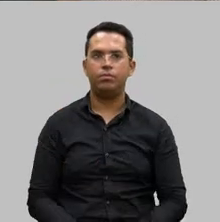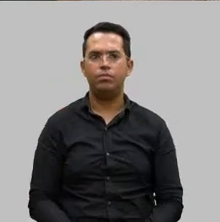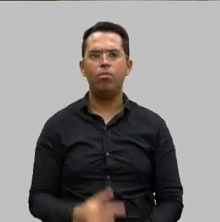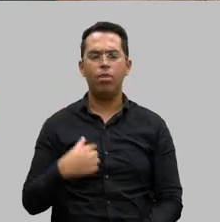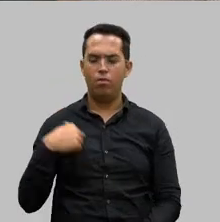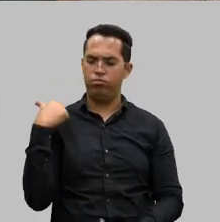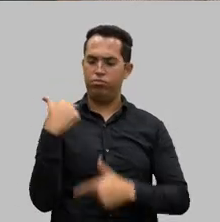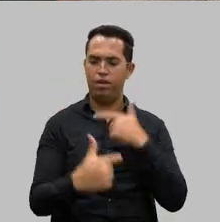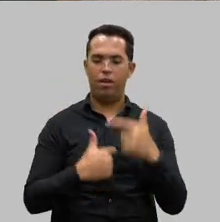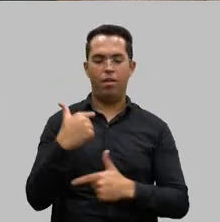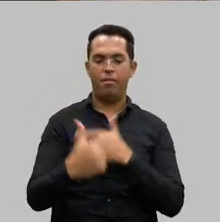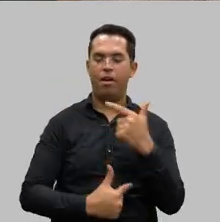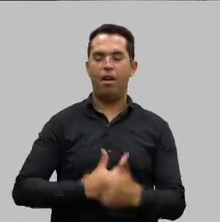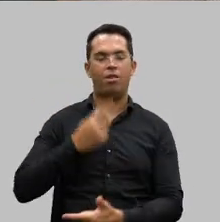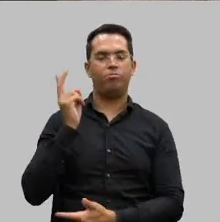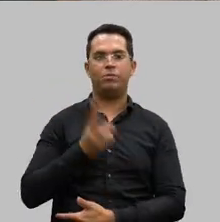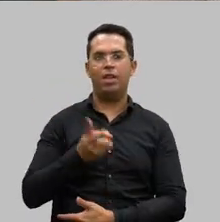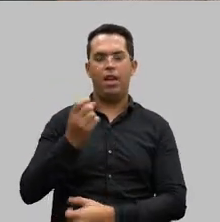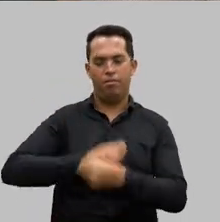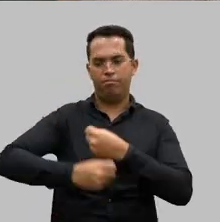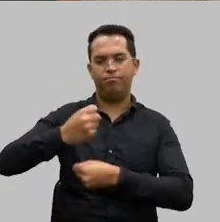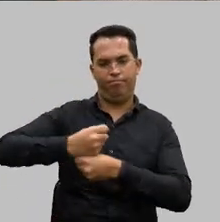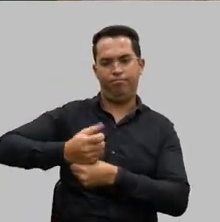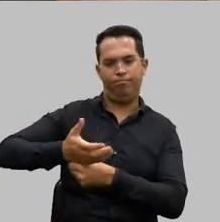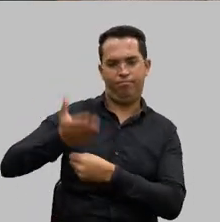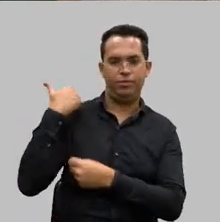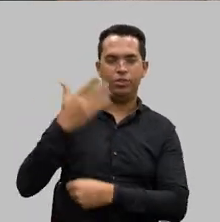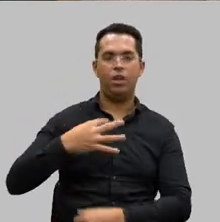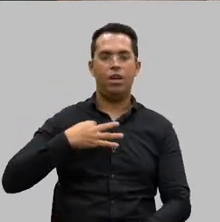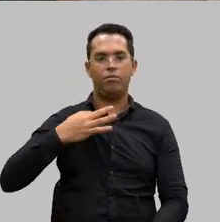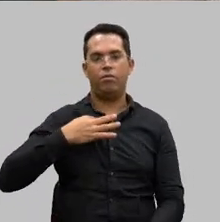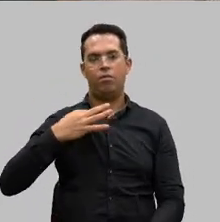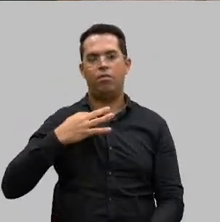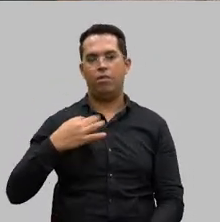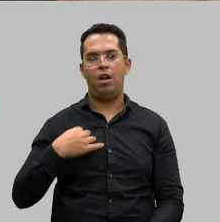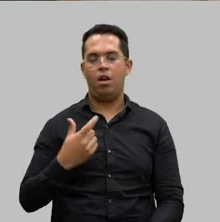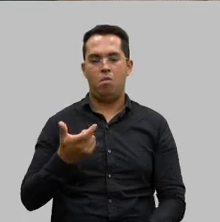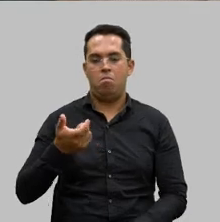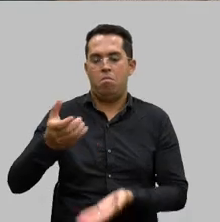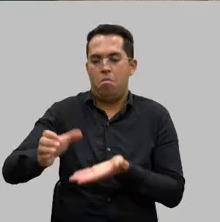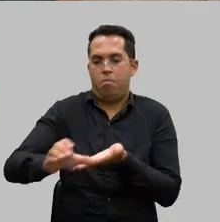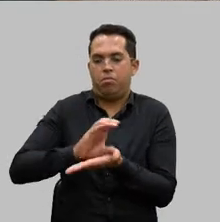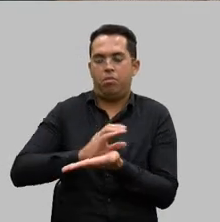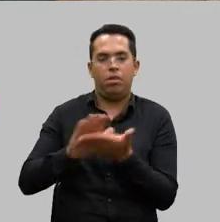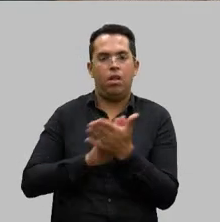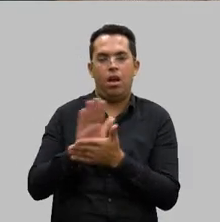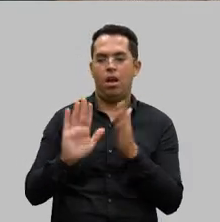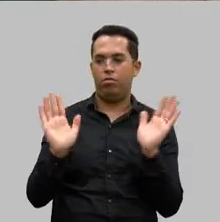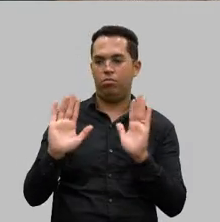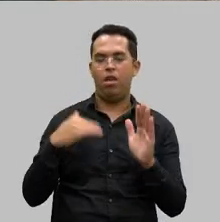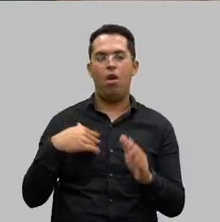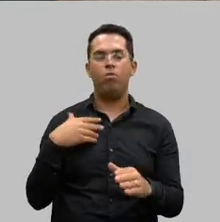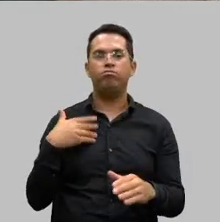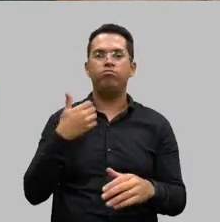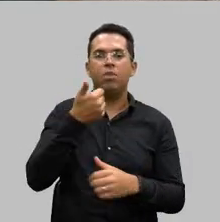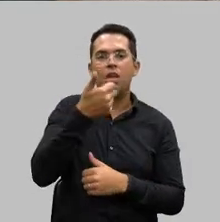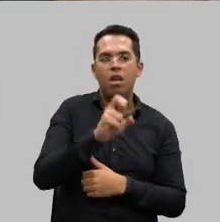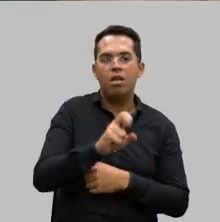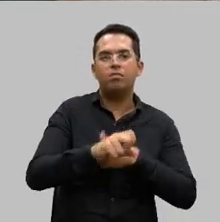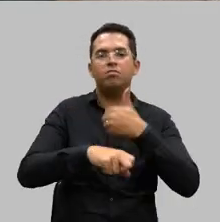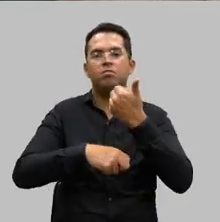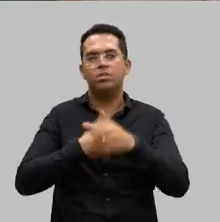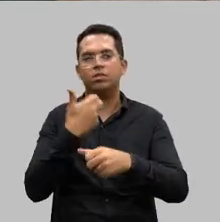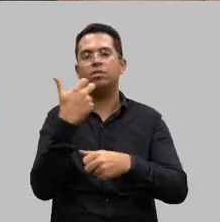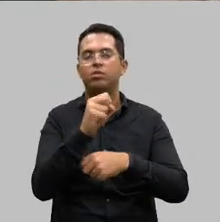maior felicidade do mundo sem ganhar nada então eu ia lá não era uma vez por semana às vezes de 15 15 dias um dia à tarde das